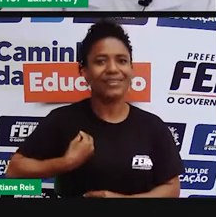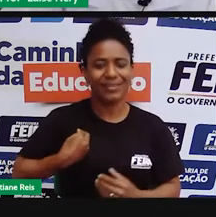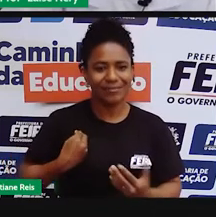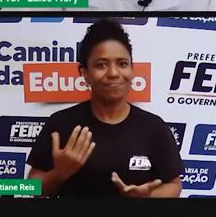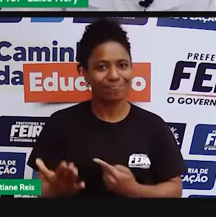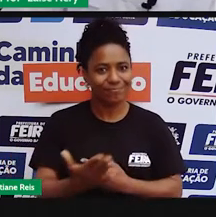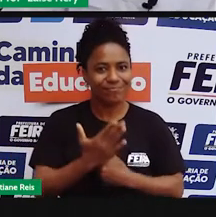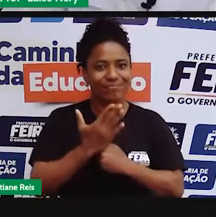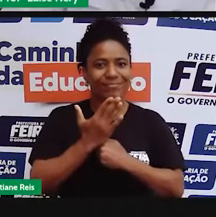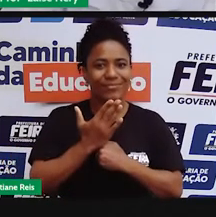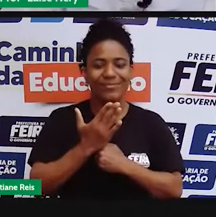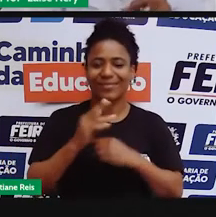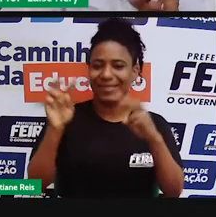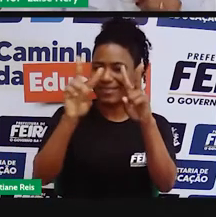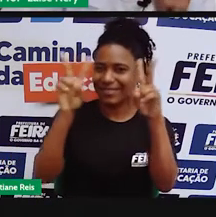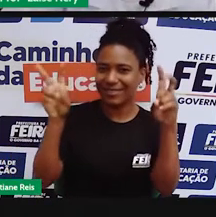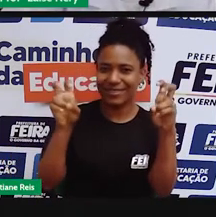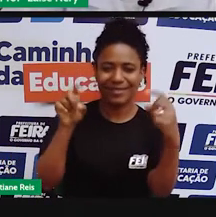que ele escolheu